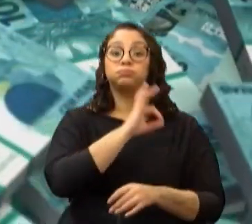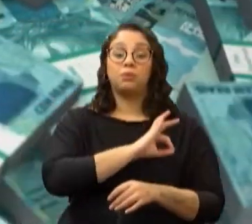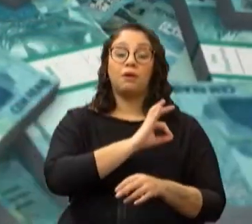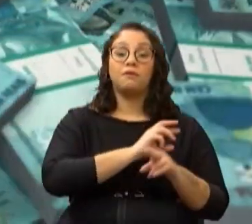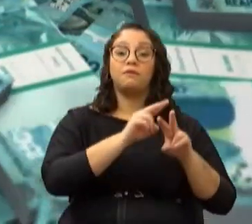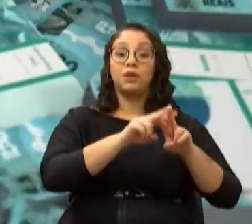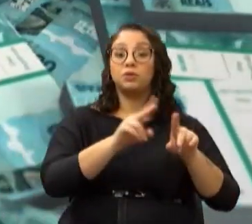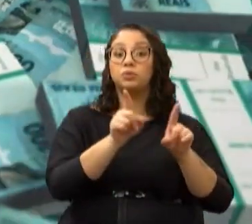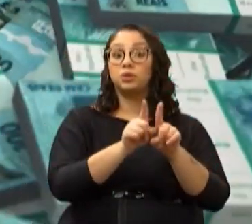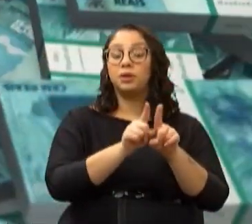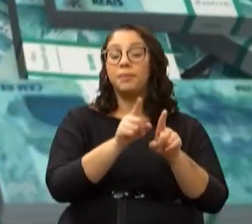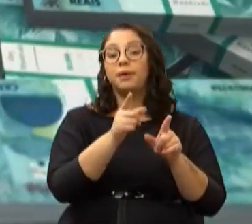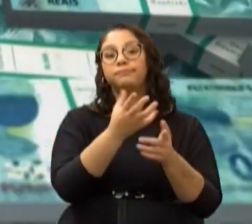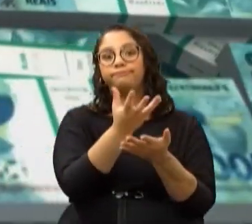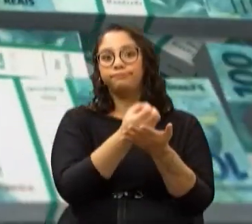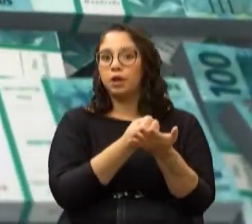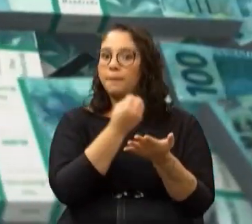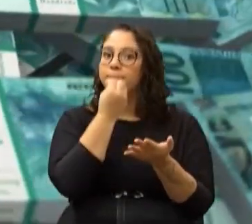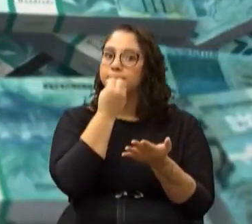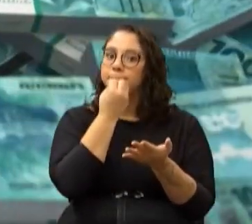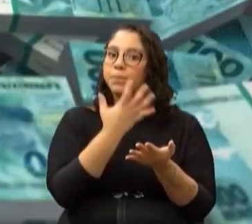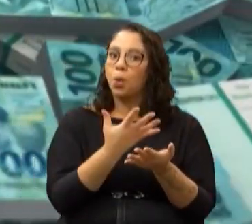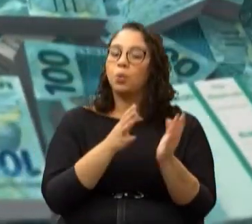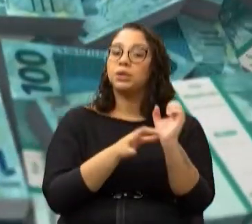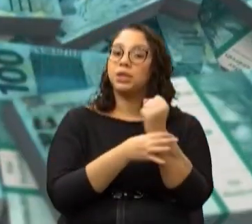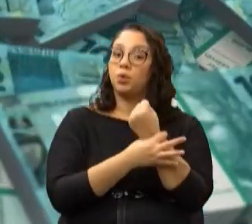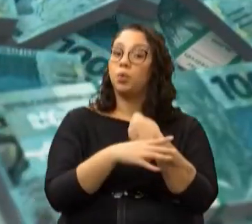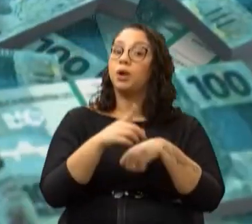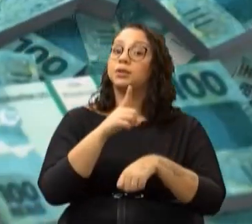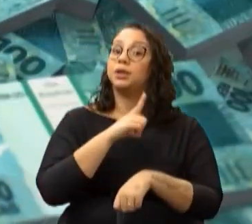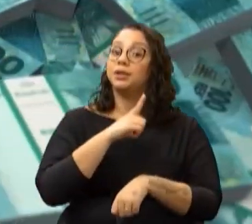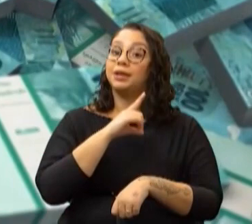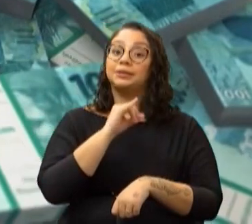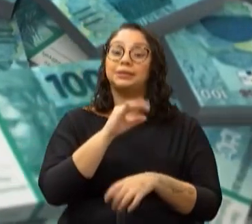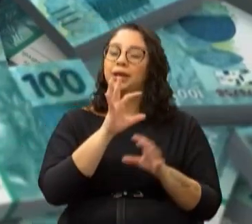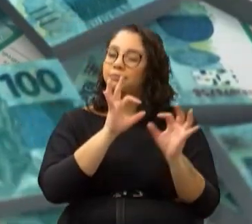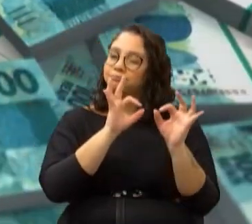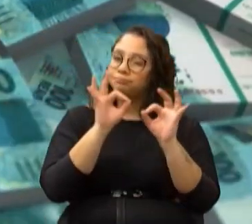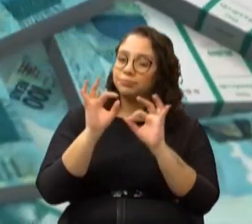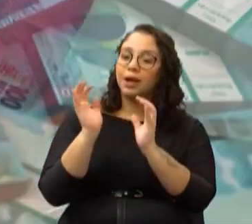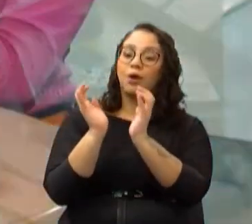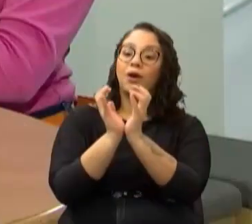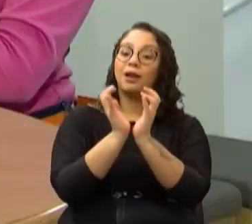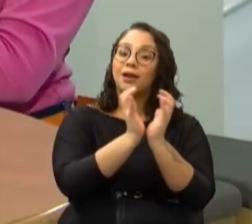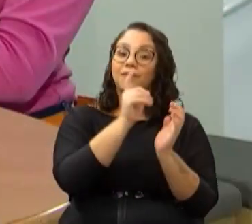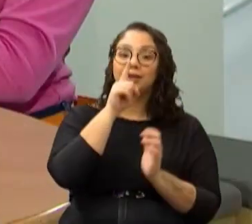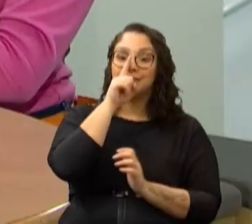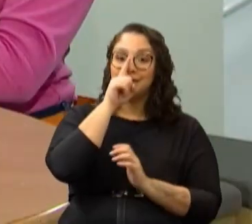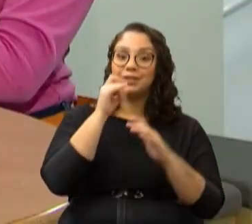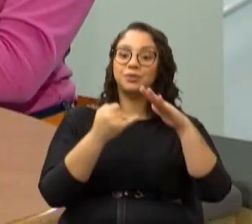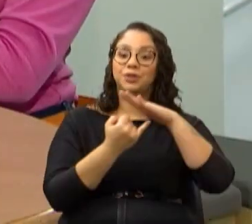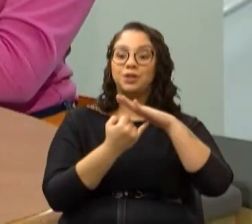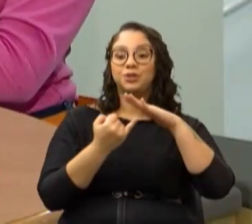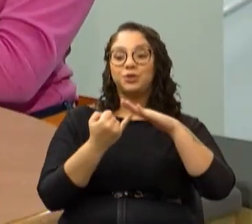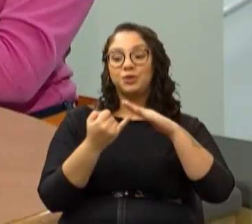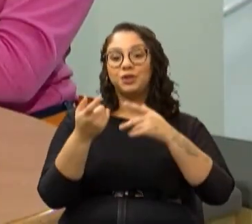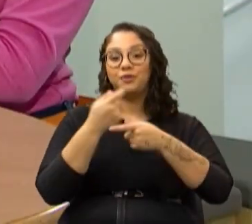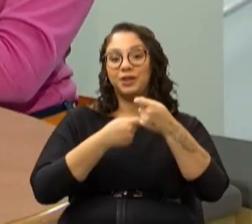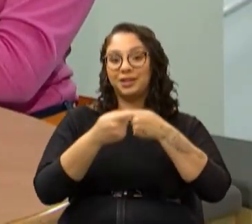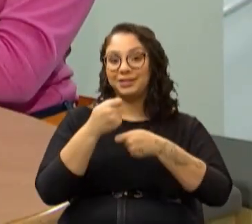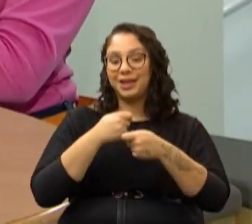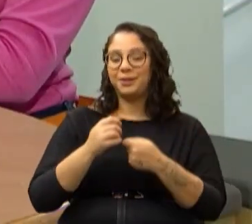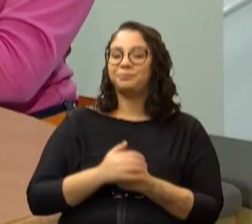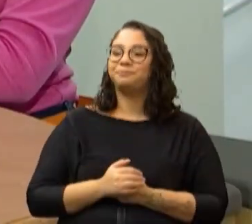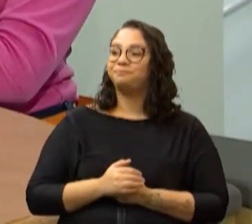são vinculados à renda fixa e também trazem aí boa rentabilidade com segurança, desde que observada a classificação de risco